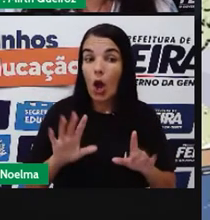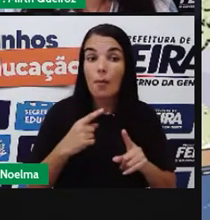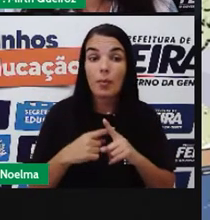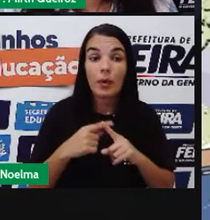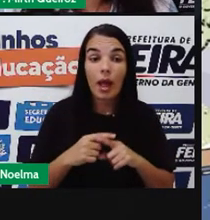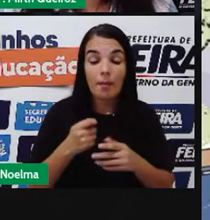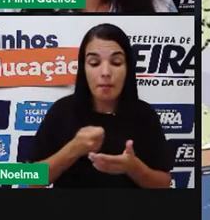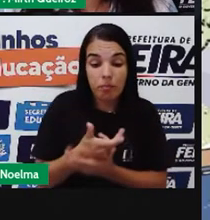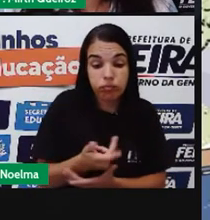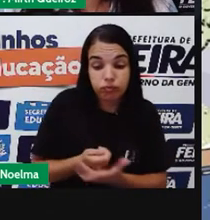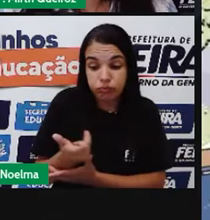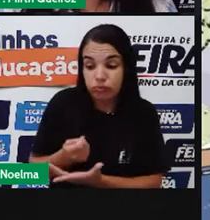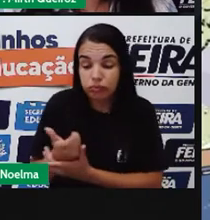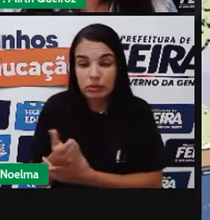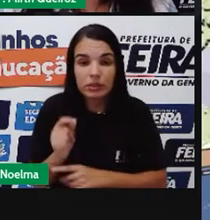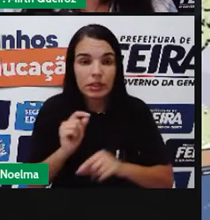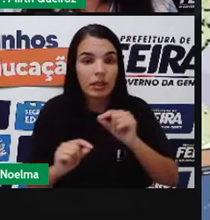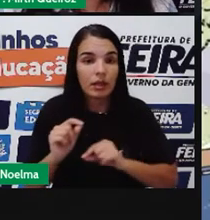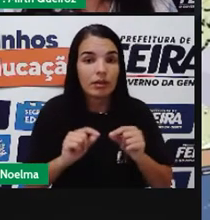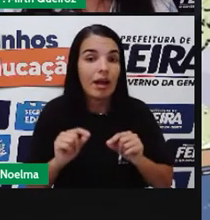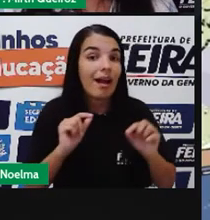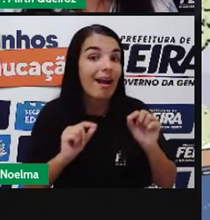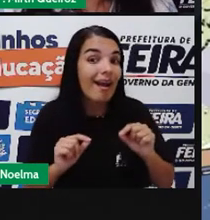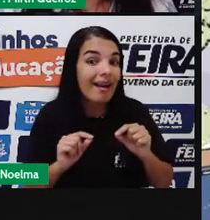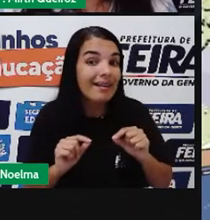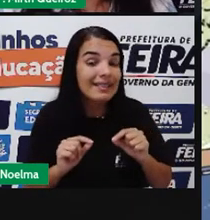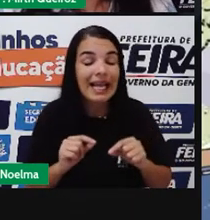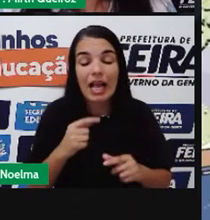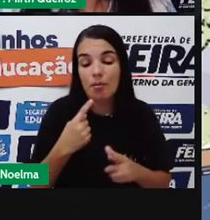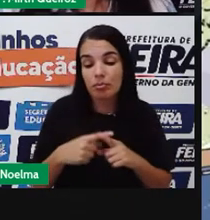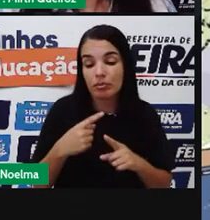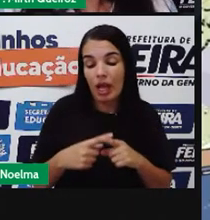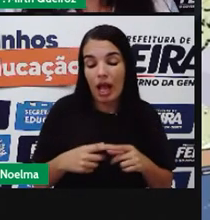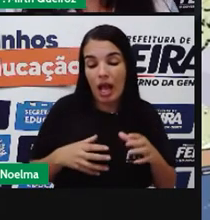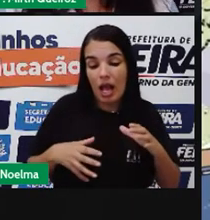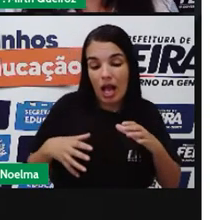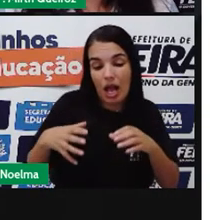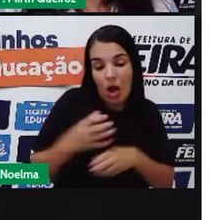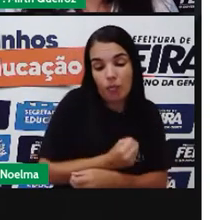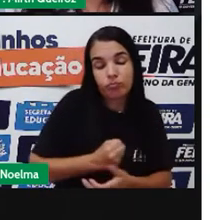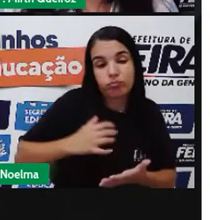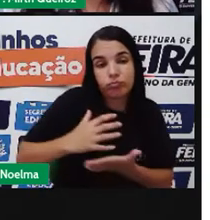investimentos são drenados pelos ductos da corrupção, infelizmente, né?